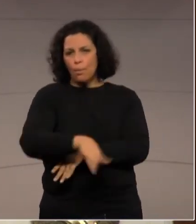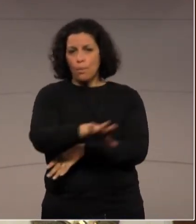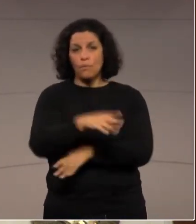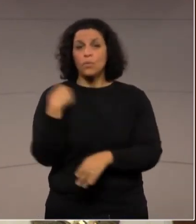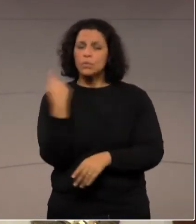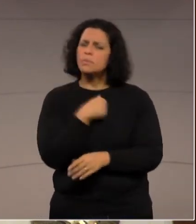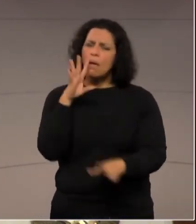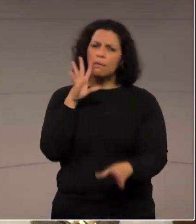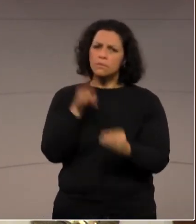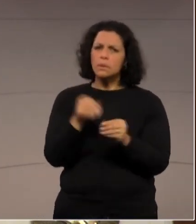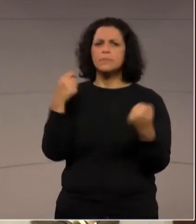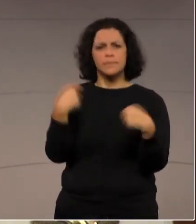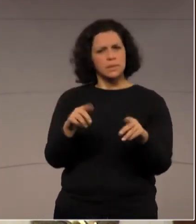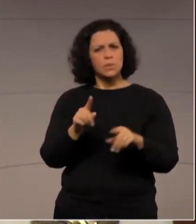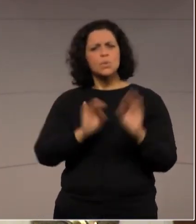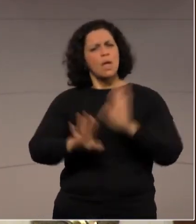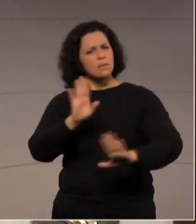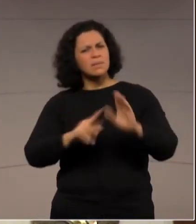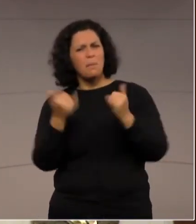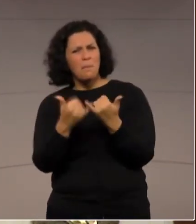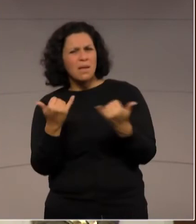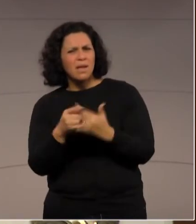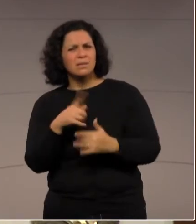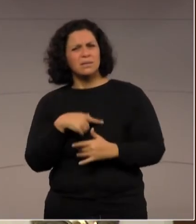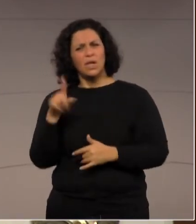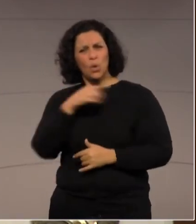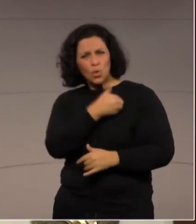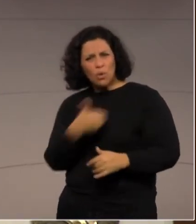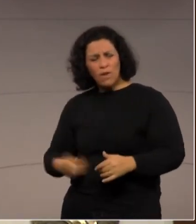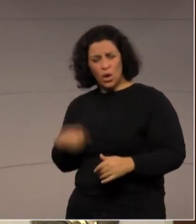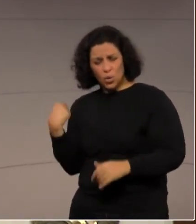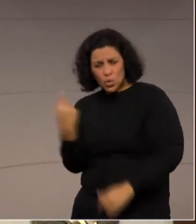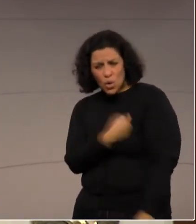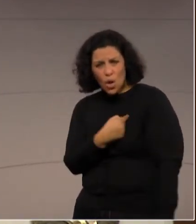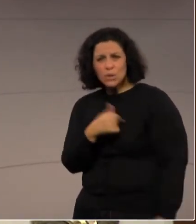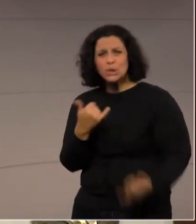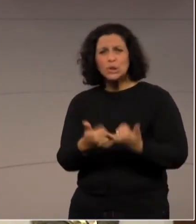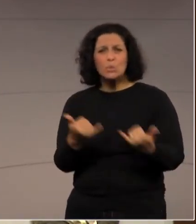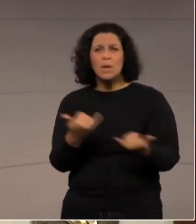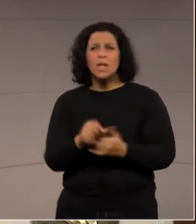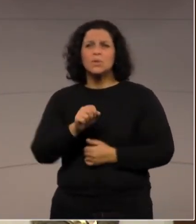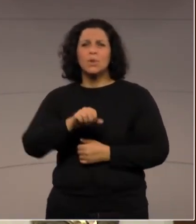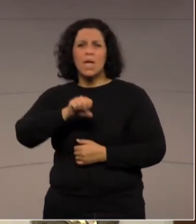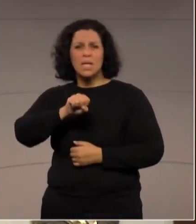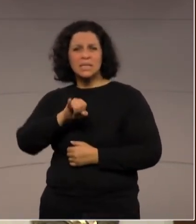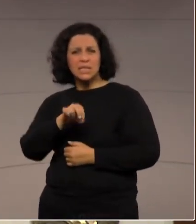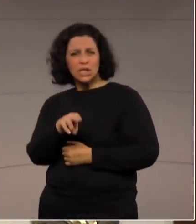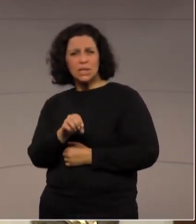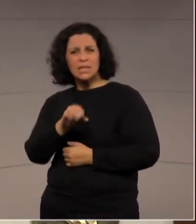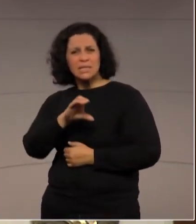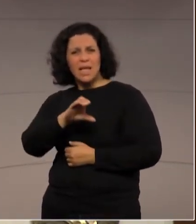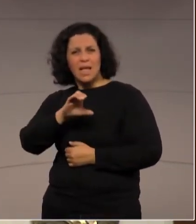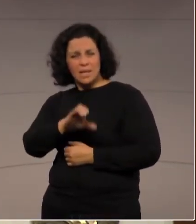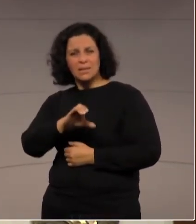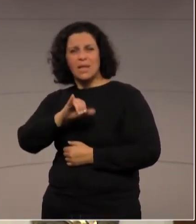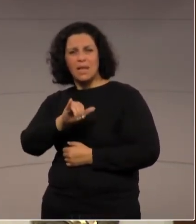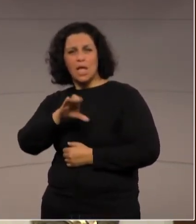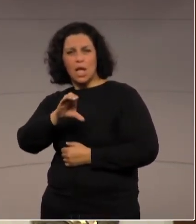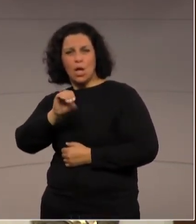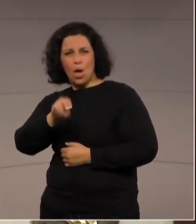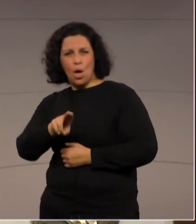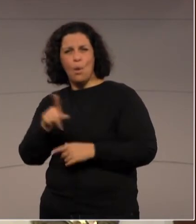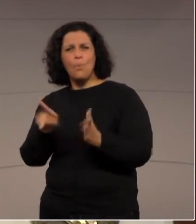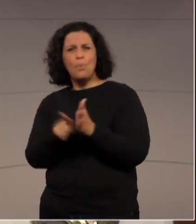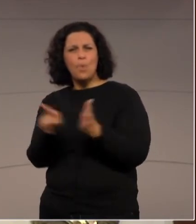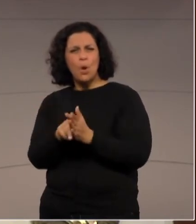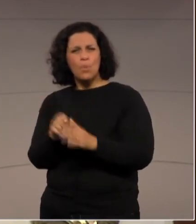temos que entender às vezes me parece que o governador nosso viram-se ou de uma empresa e não governador do estado